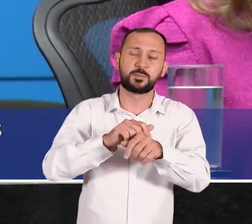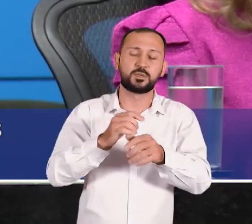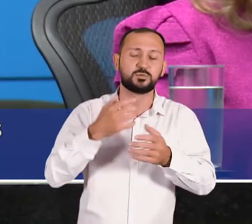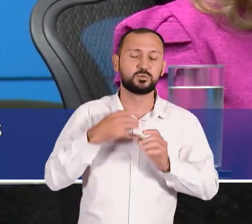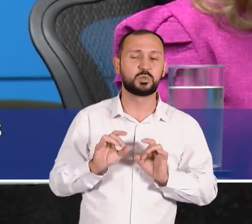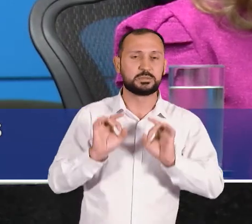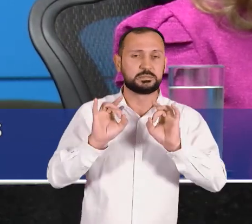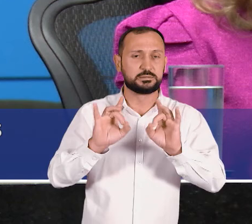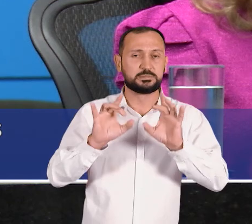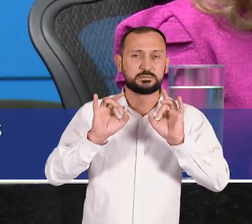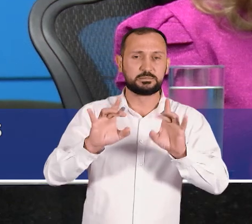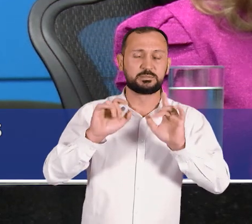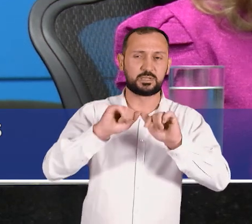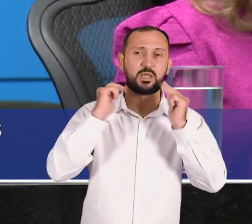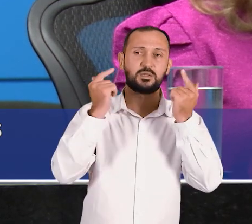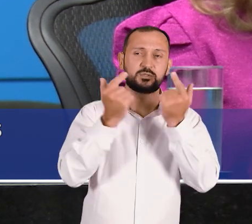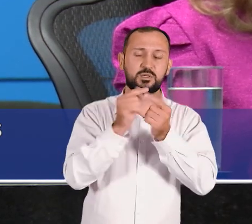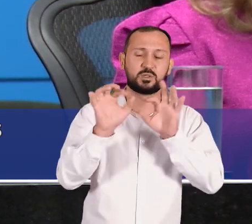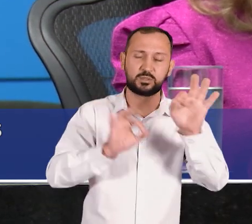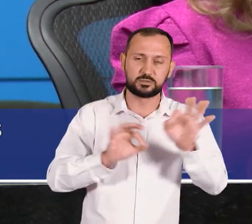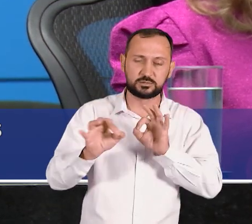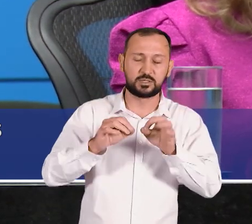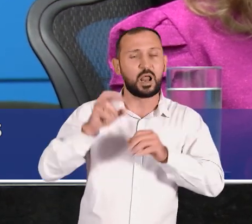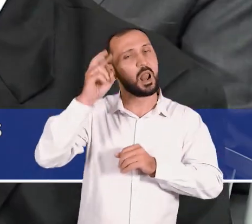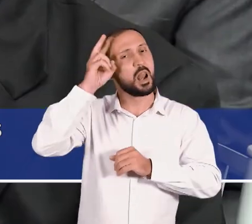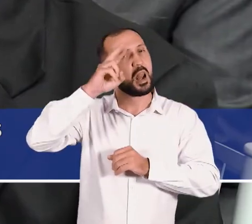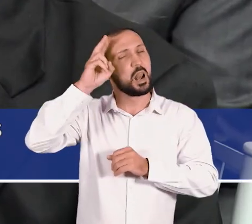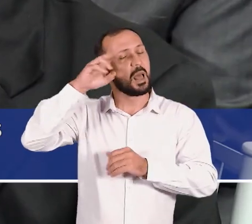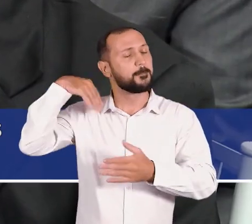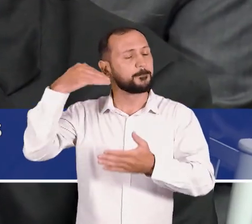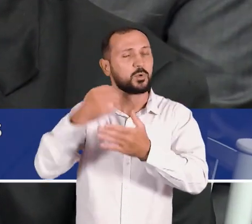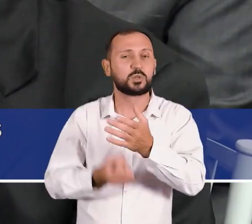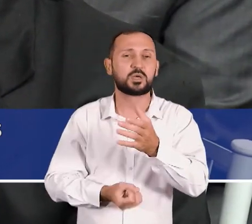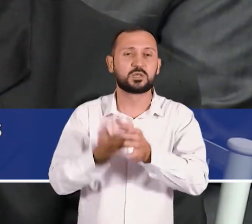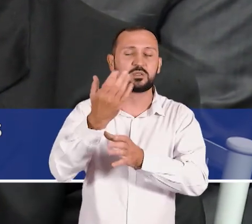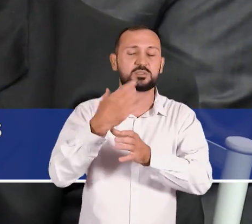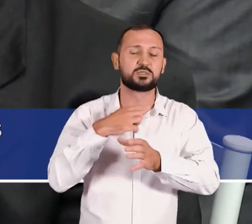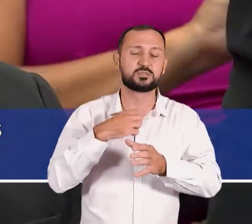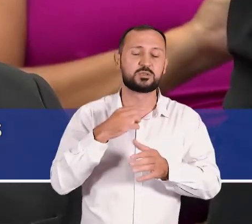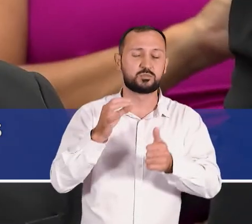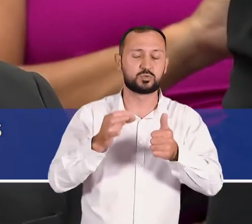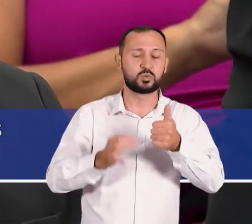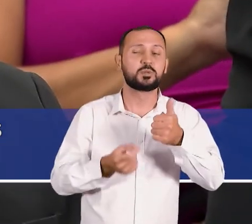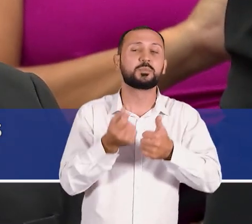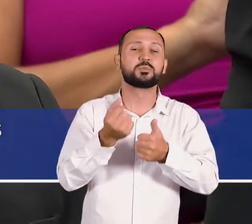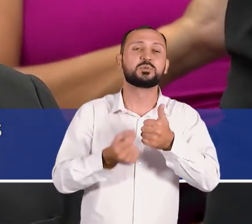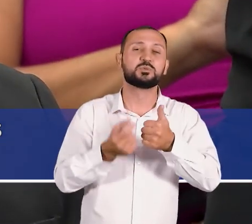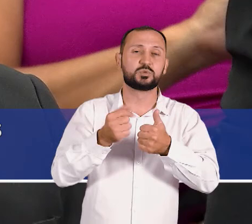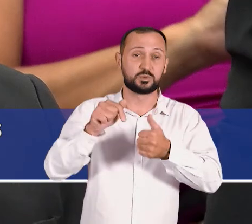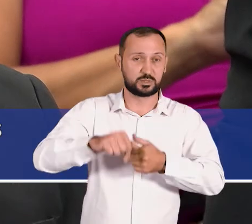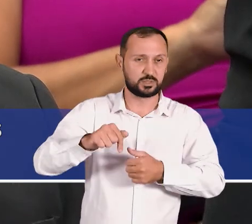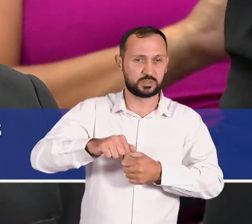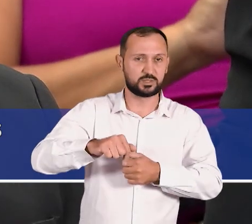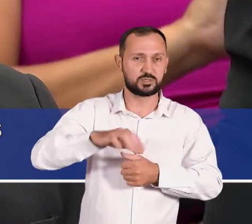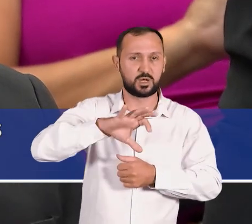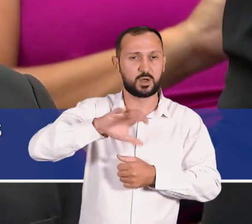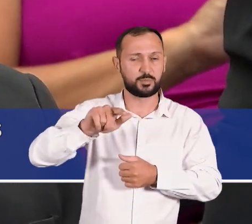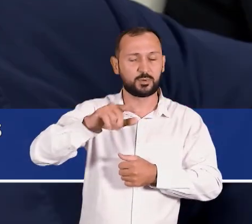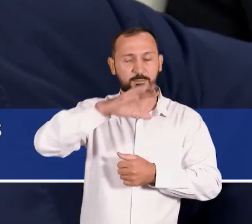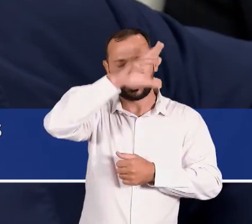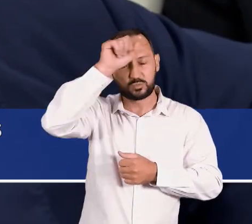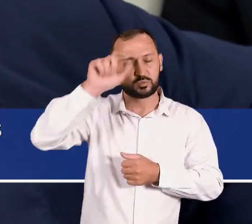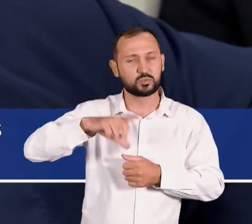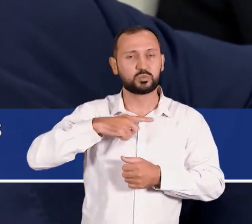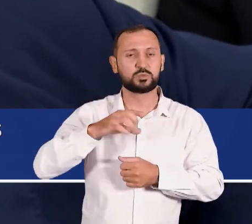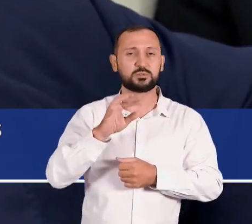homenagem, sessão solene realizada pela Assembleia Legislativa resgatou a memória da criação do Tribunal de Contas do Estado de Mato Grosso do Sul,